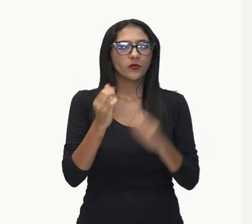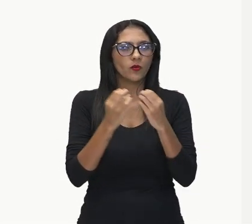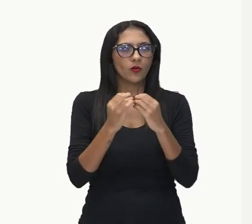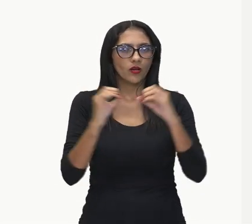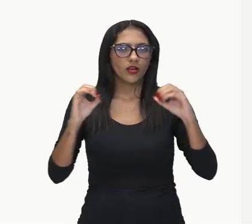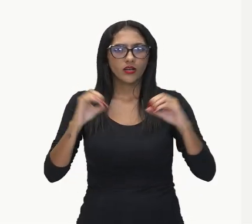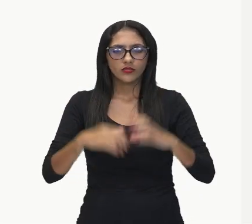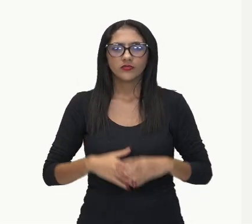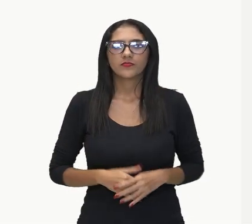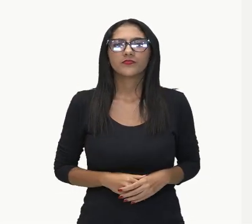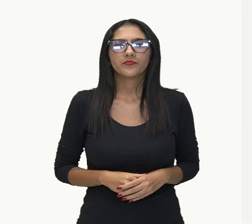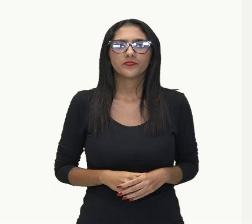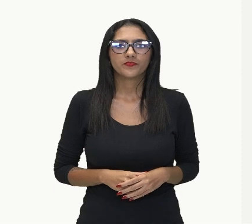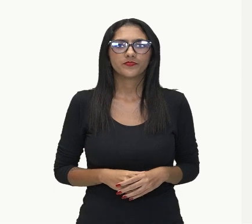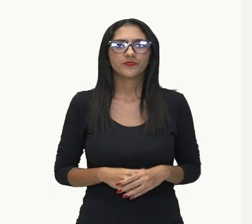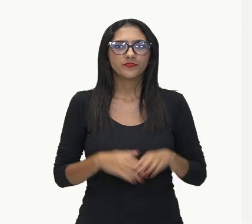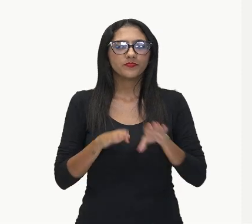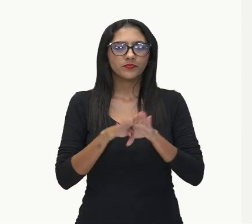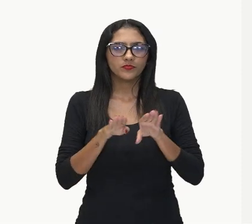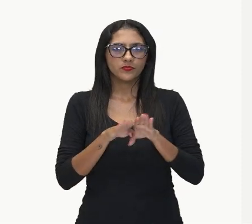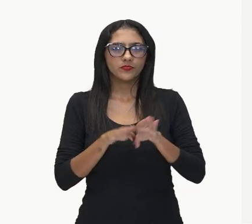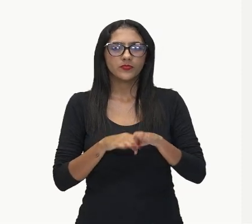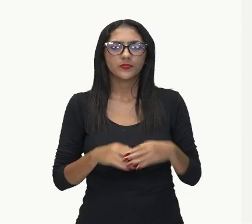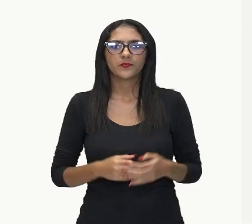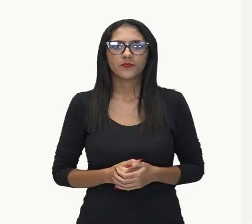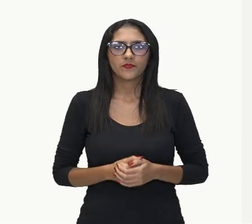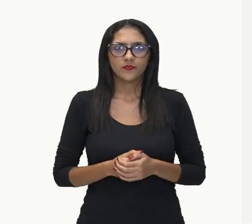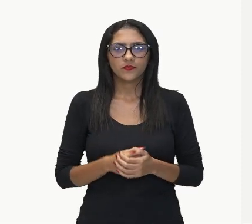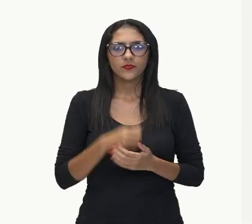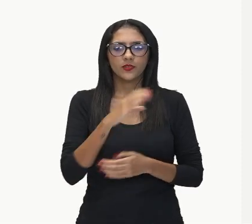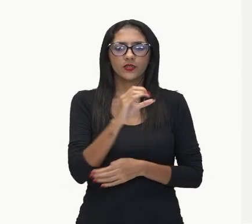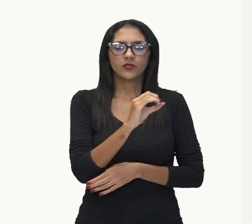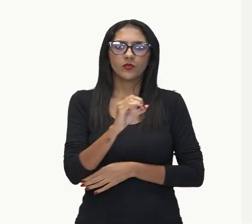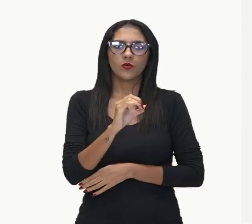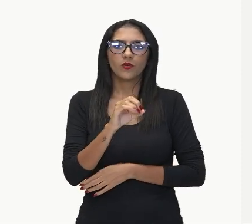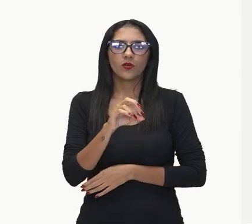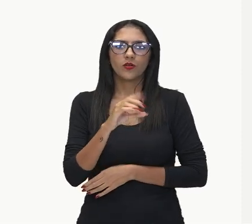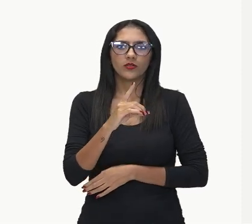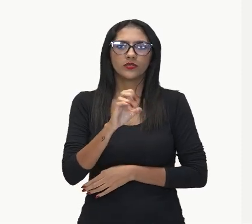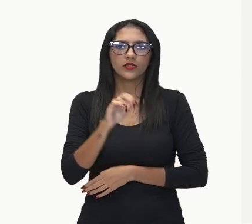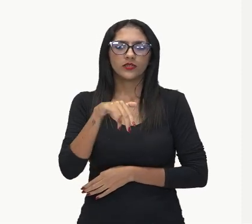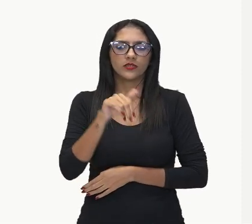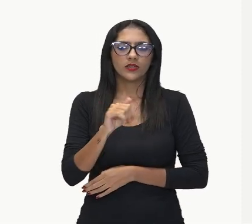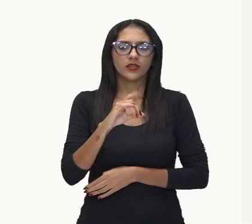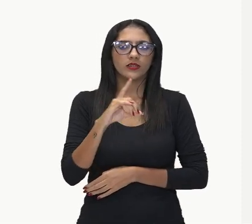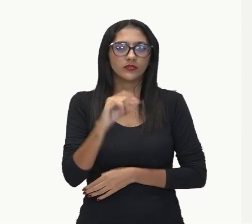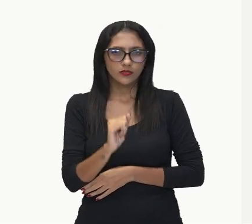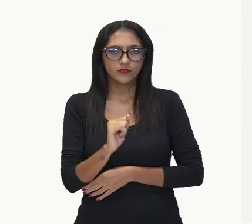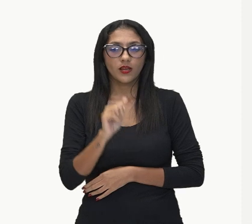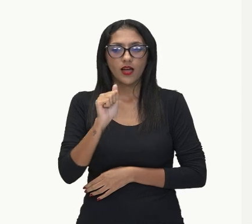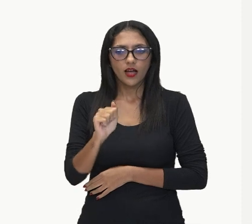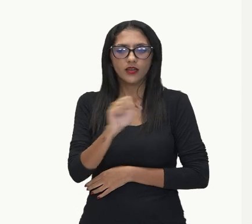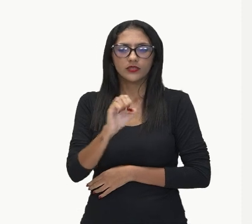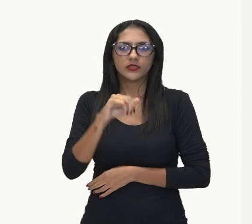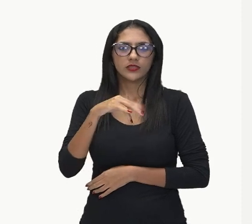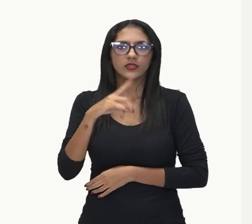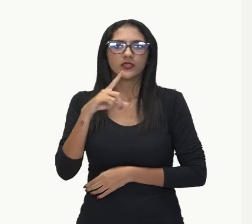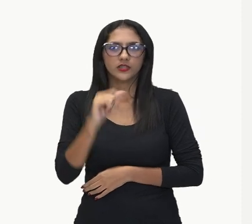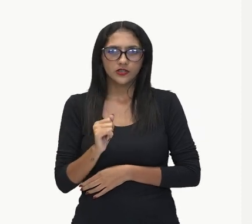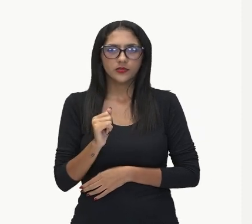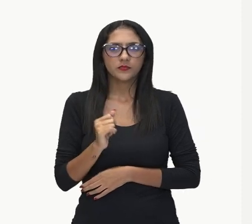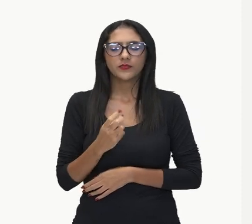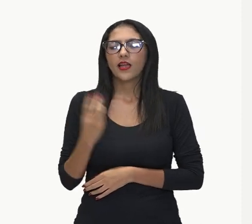oração coordenada assindética. E a terceira oração, também oração